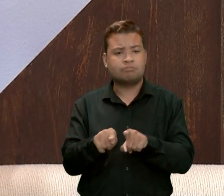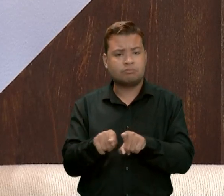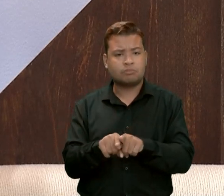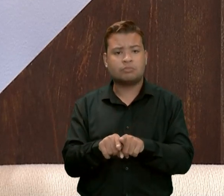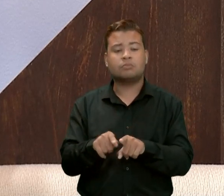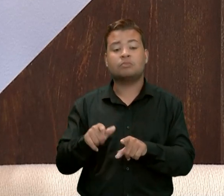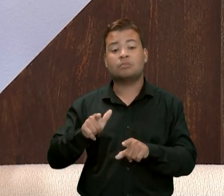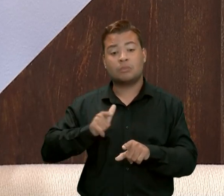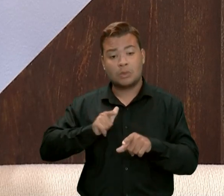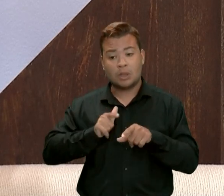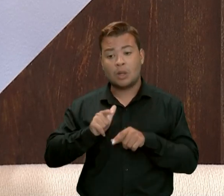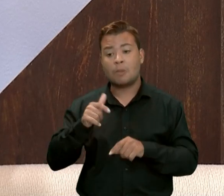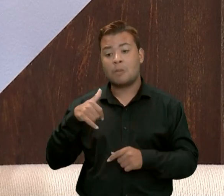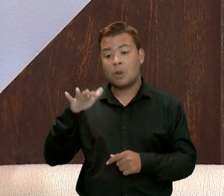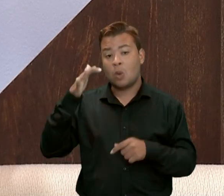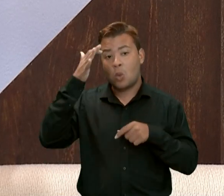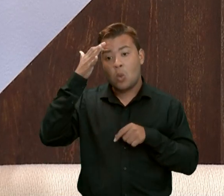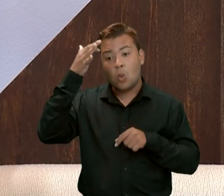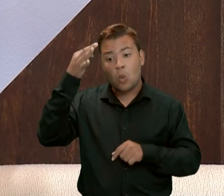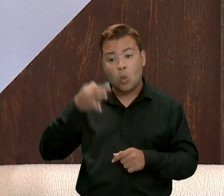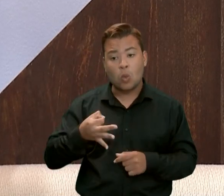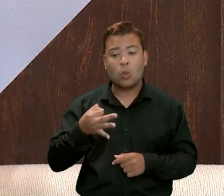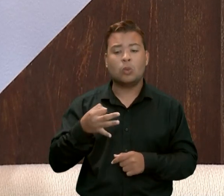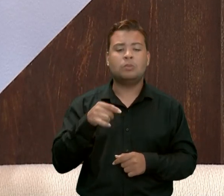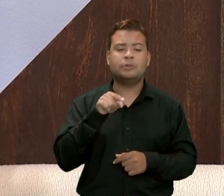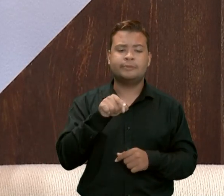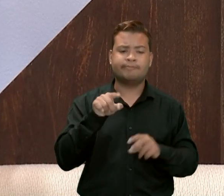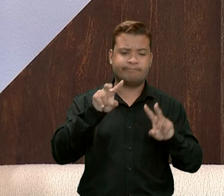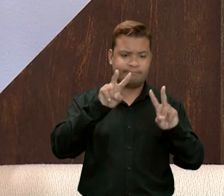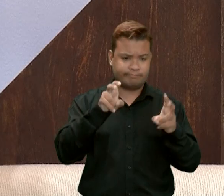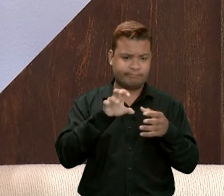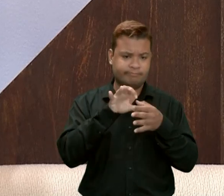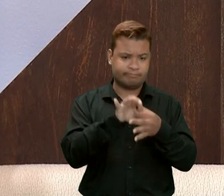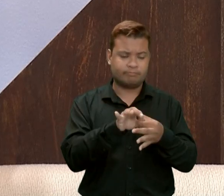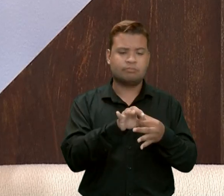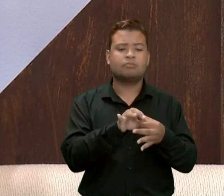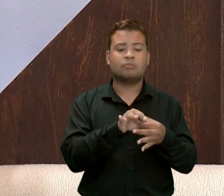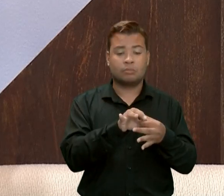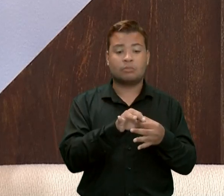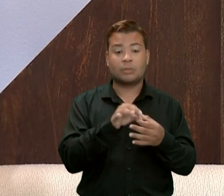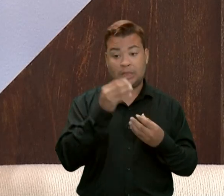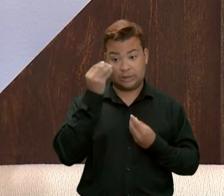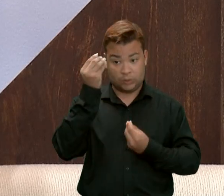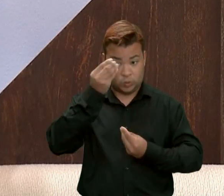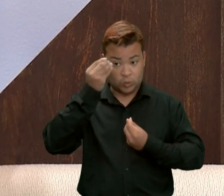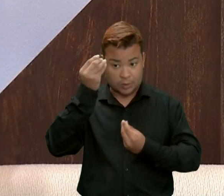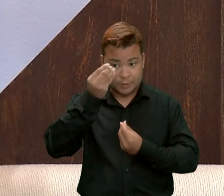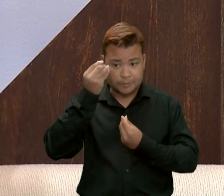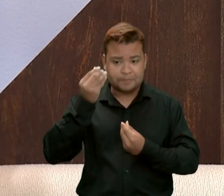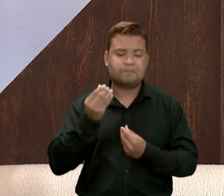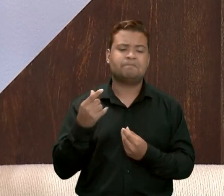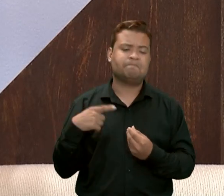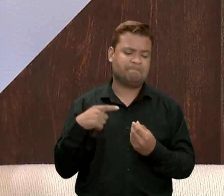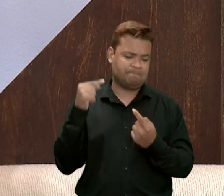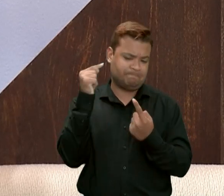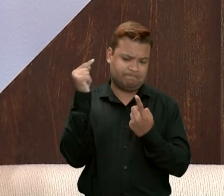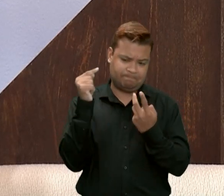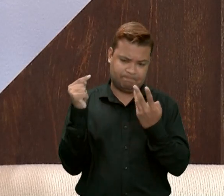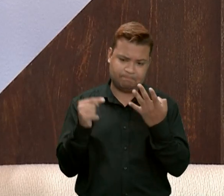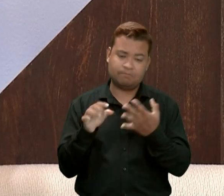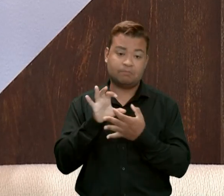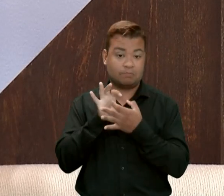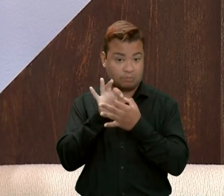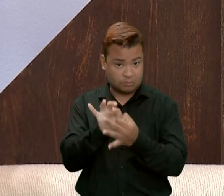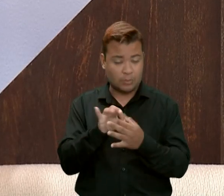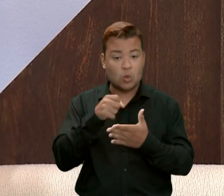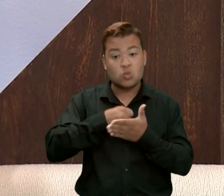uma compreensibilidade maior sobre a questão sexual. Então, isso tudo tem abrangido também a luta por